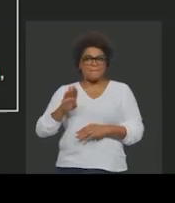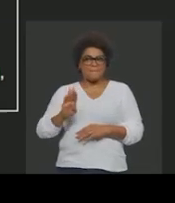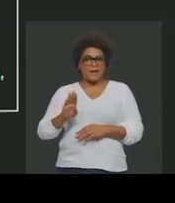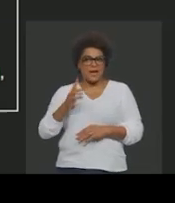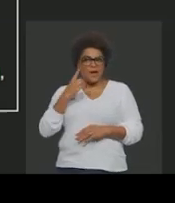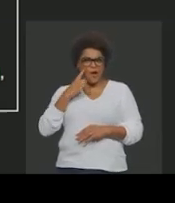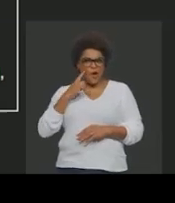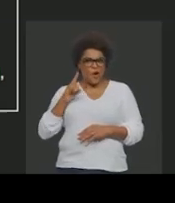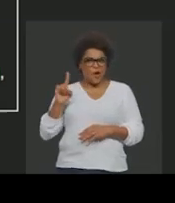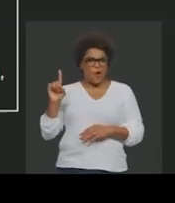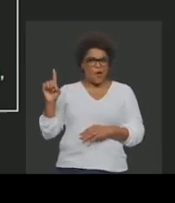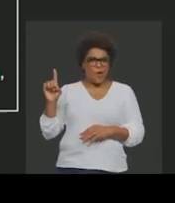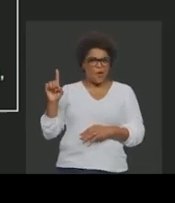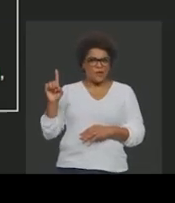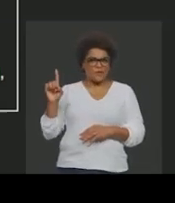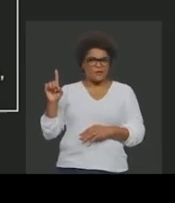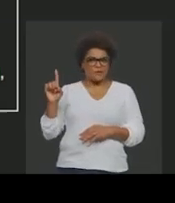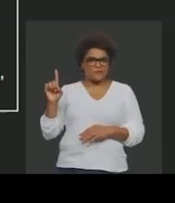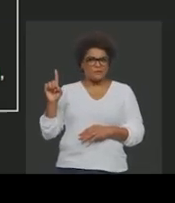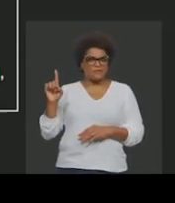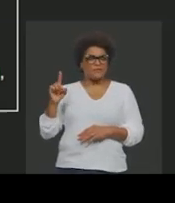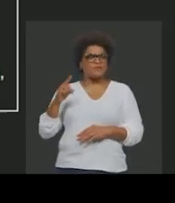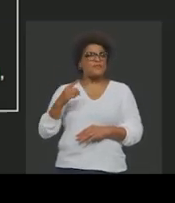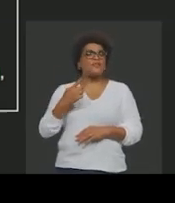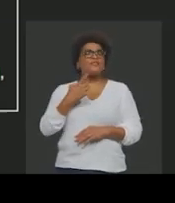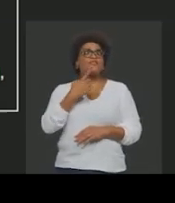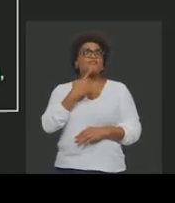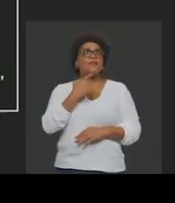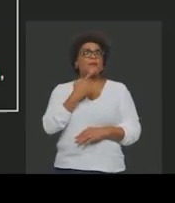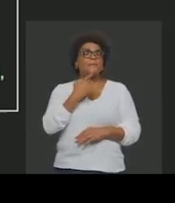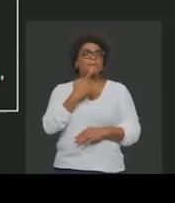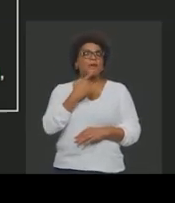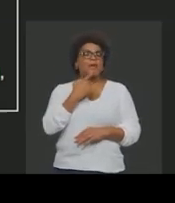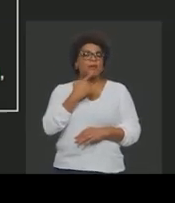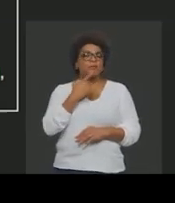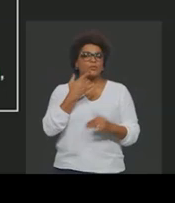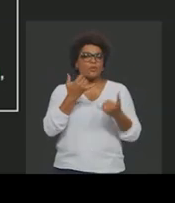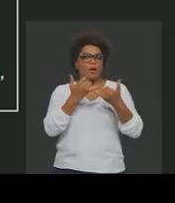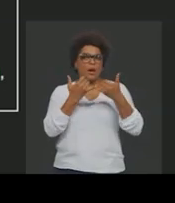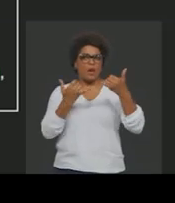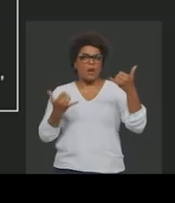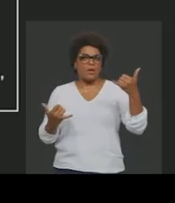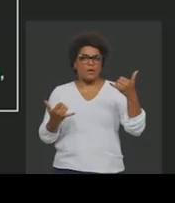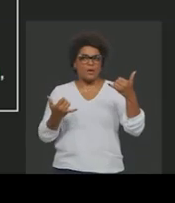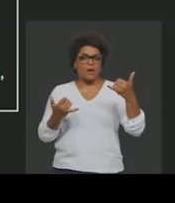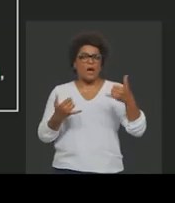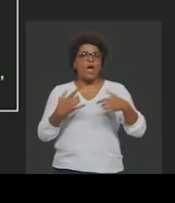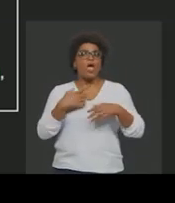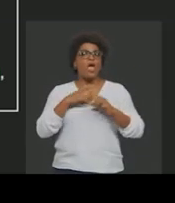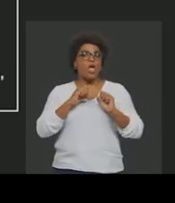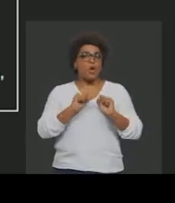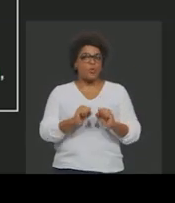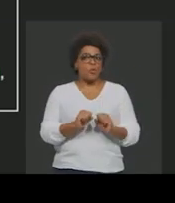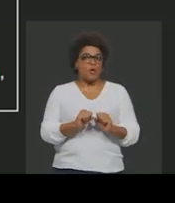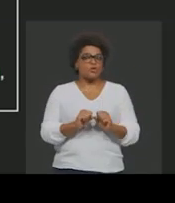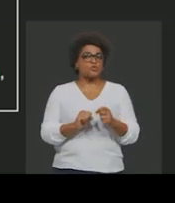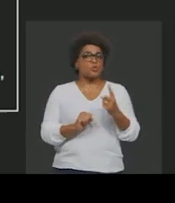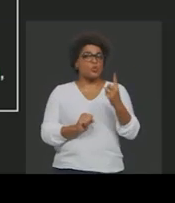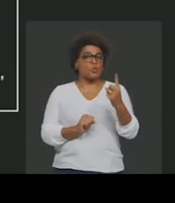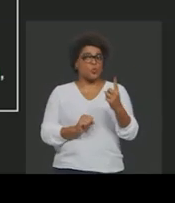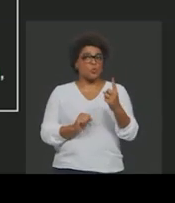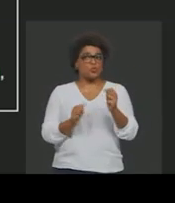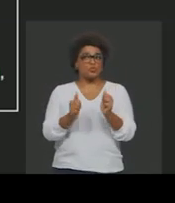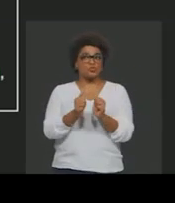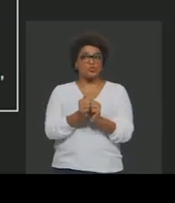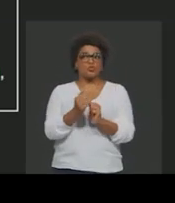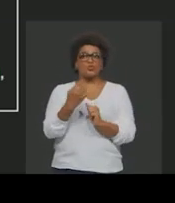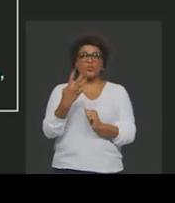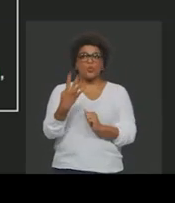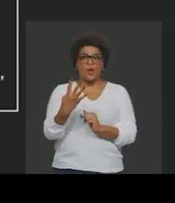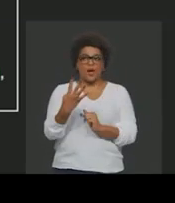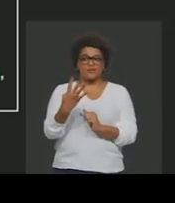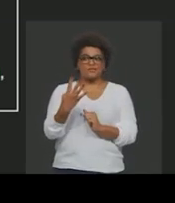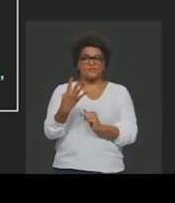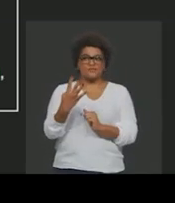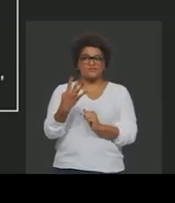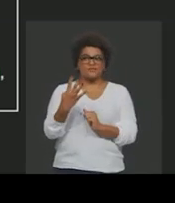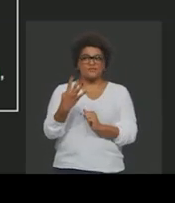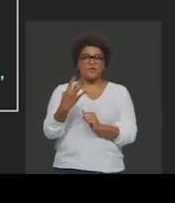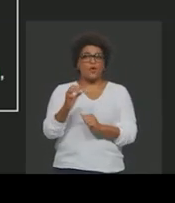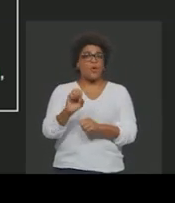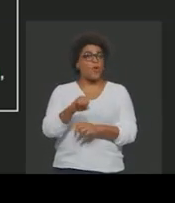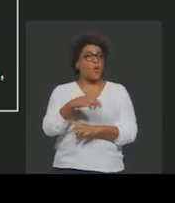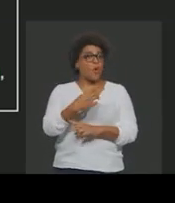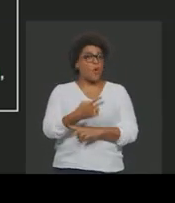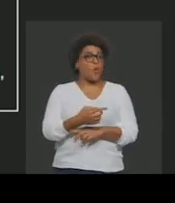coloquei aí nas indicações na cor vermelha, você pode ligar o 1 com 4 ou 1 com 5. Está lá no conjunto, tá vendo? O par